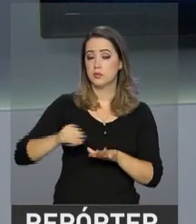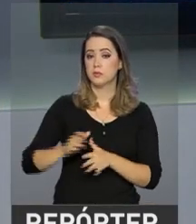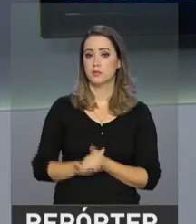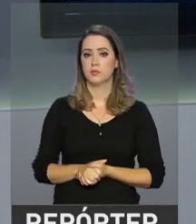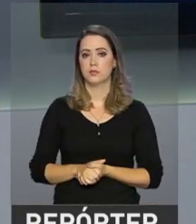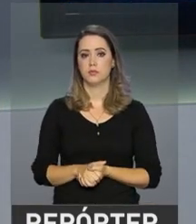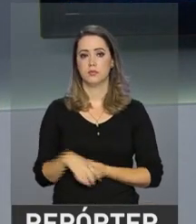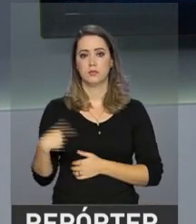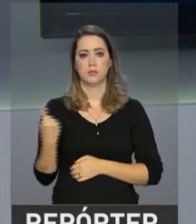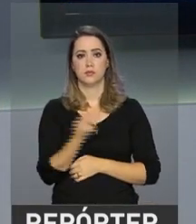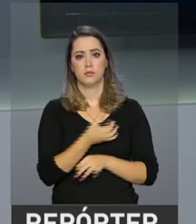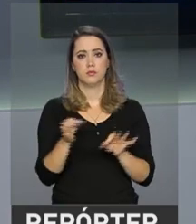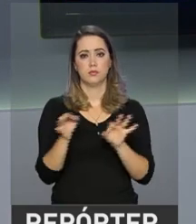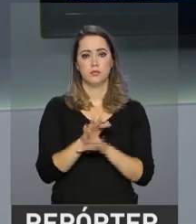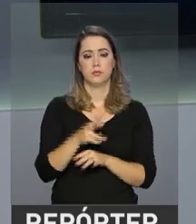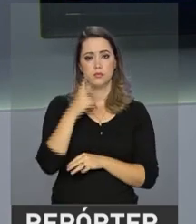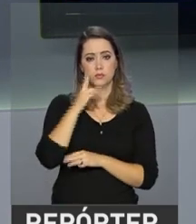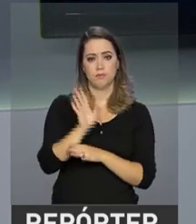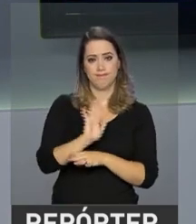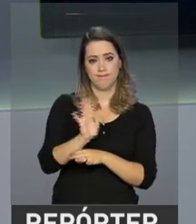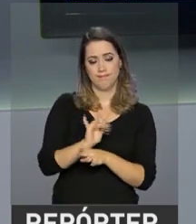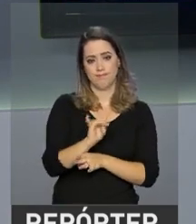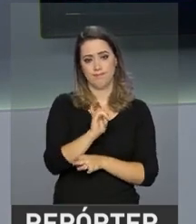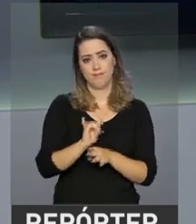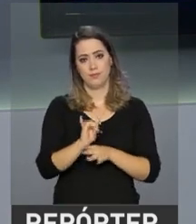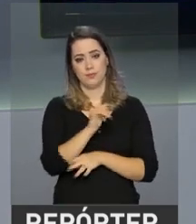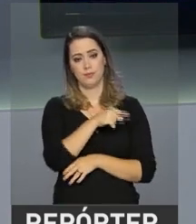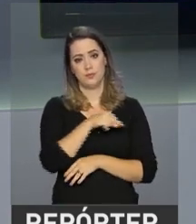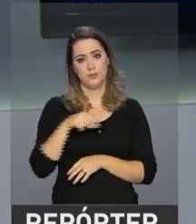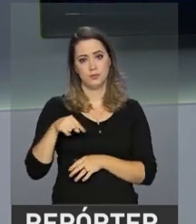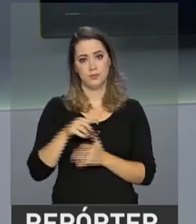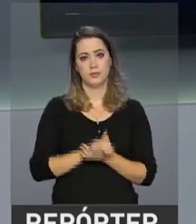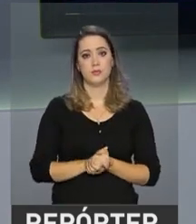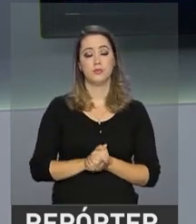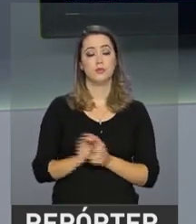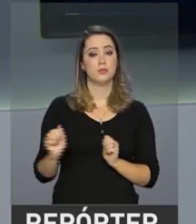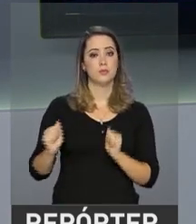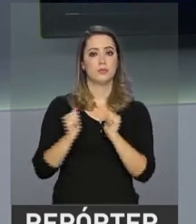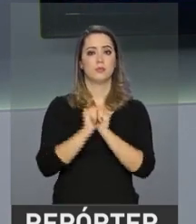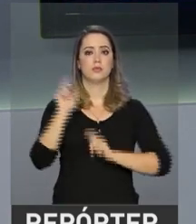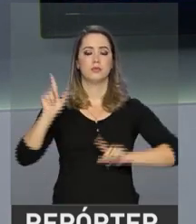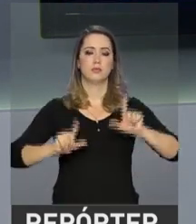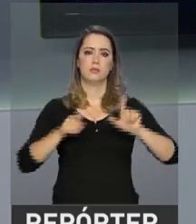informações. E nós ficamos por aqui. Você pode rever as reportagens no YouTube.